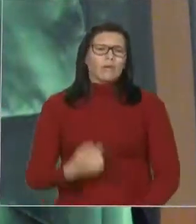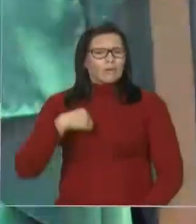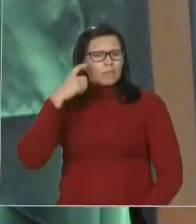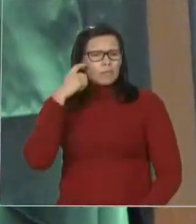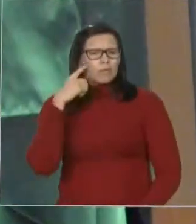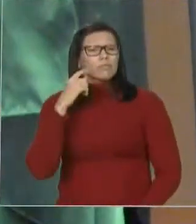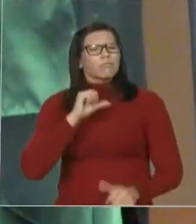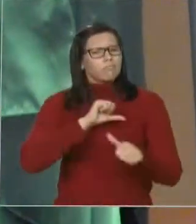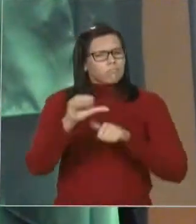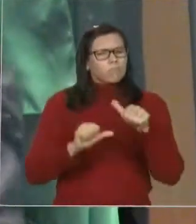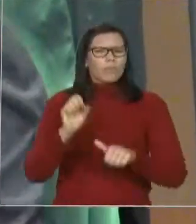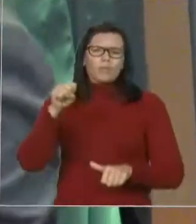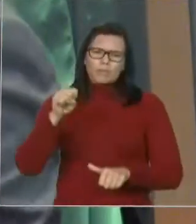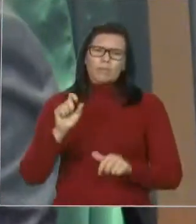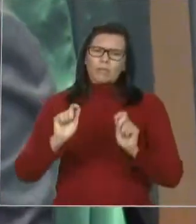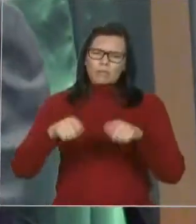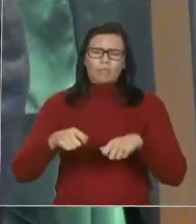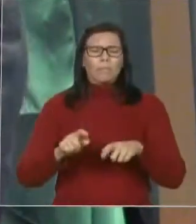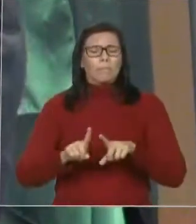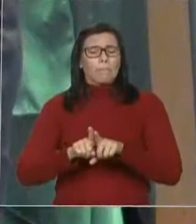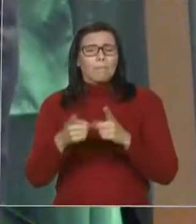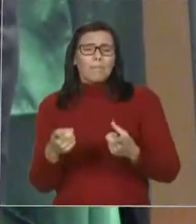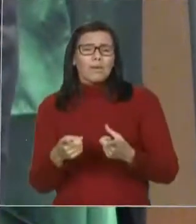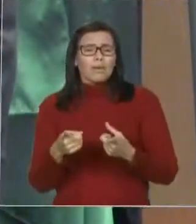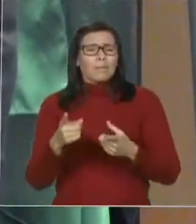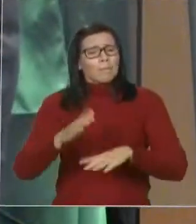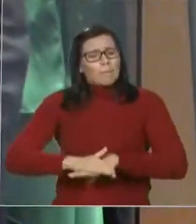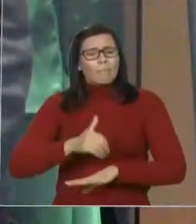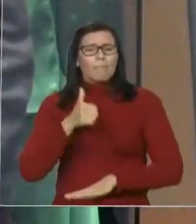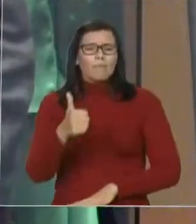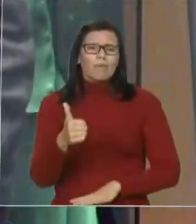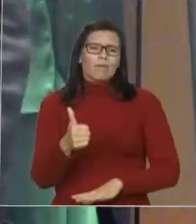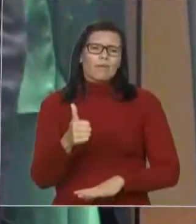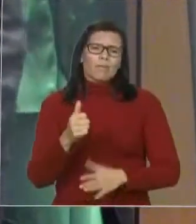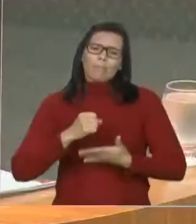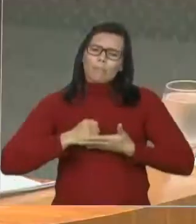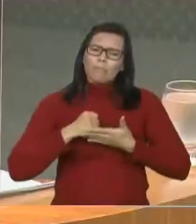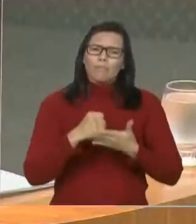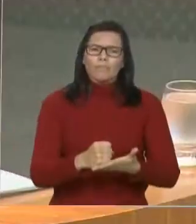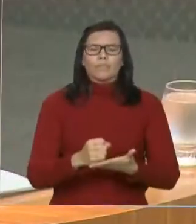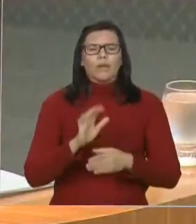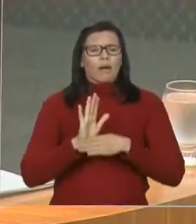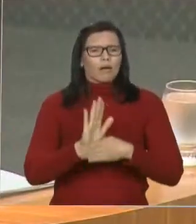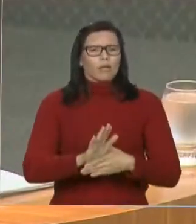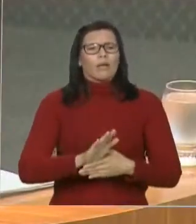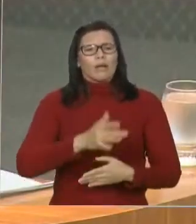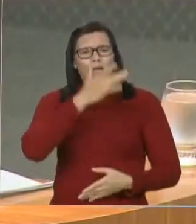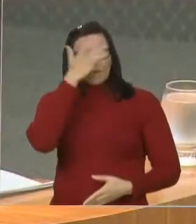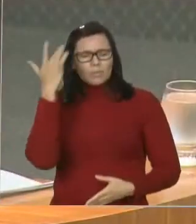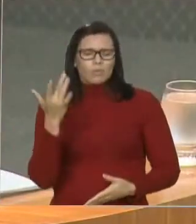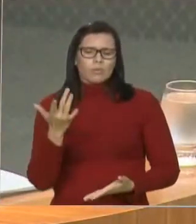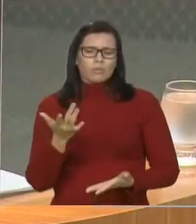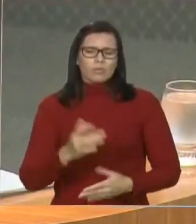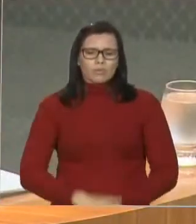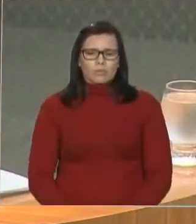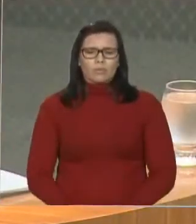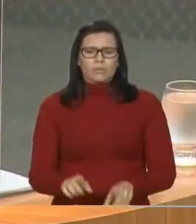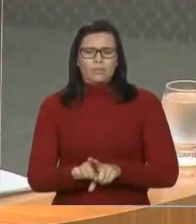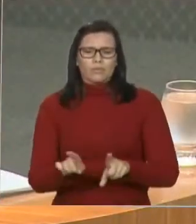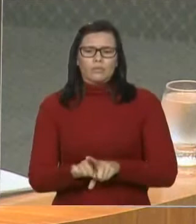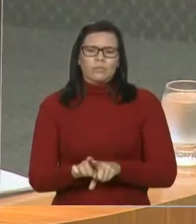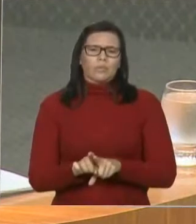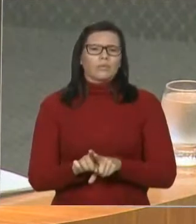A acesso UNB vai ser penalizativa. Para cada uma questão que o candidato errar, ele perde uma